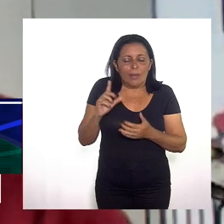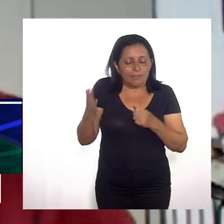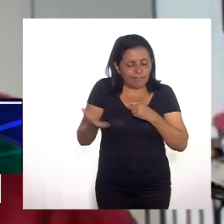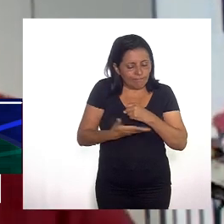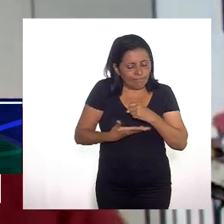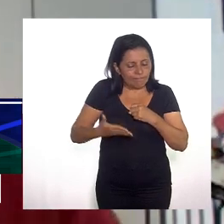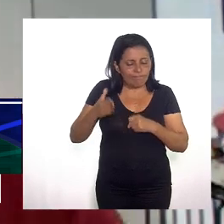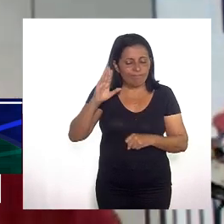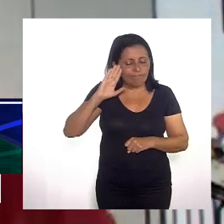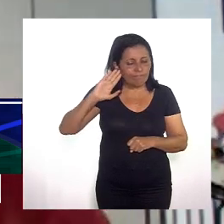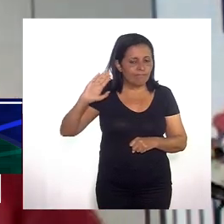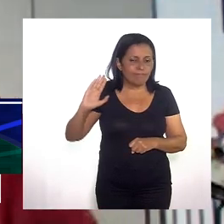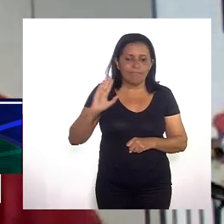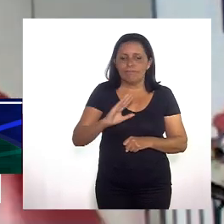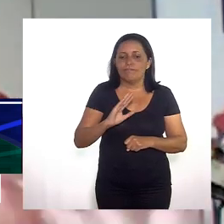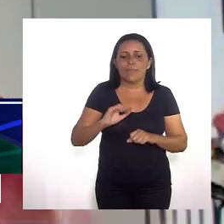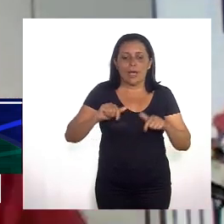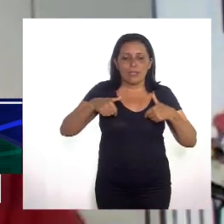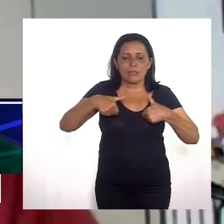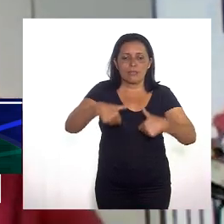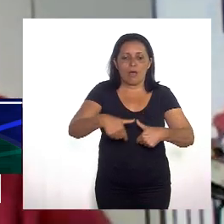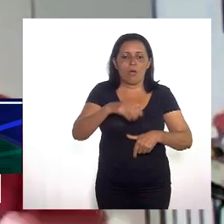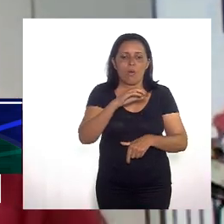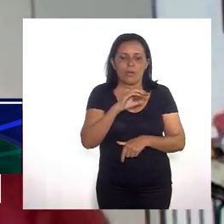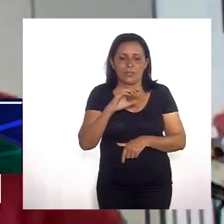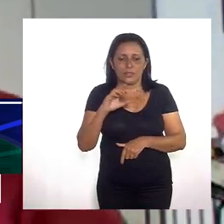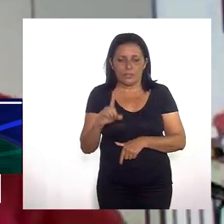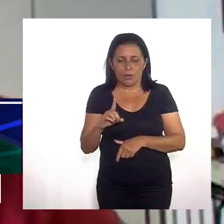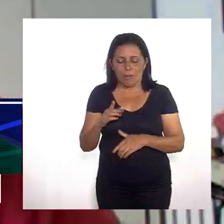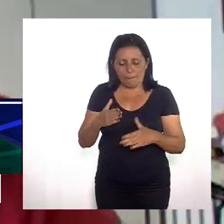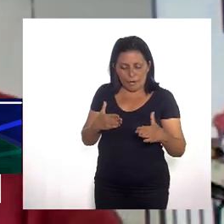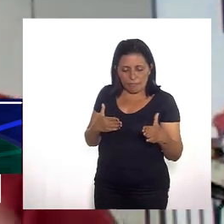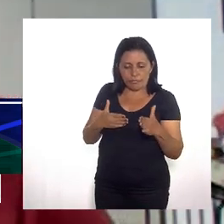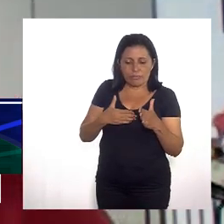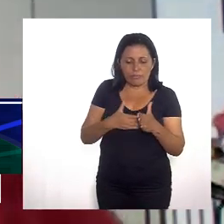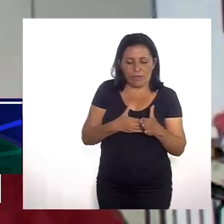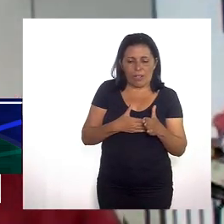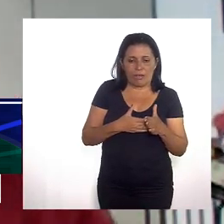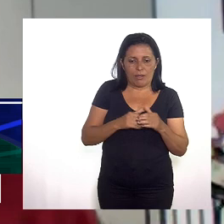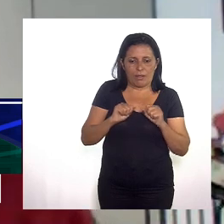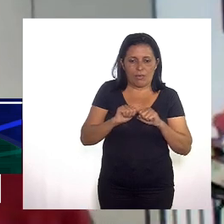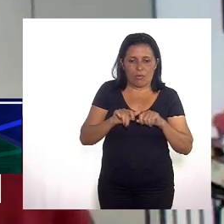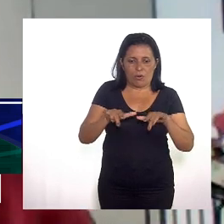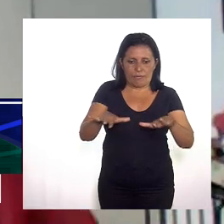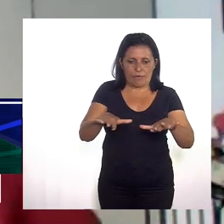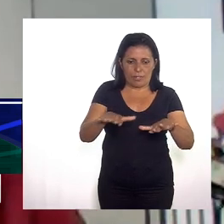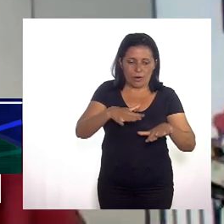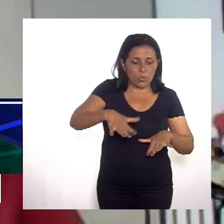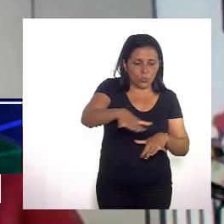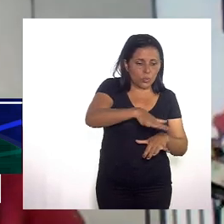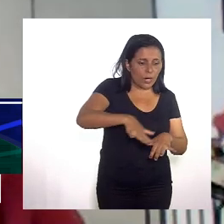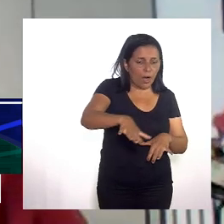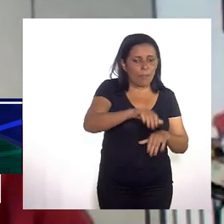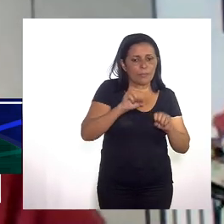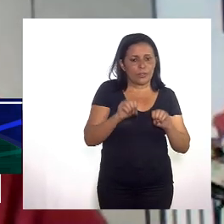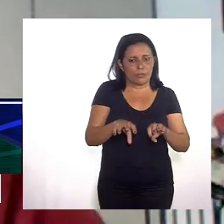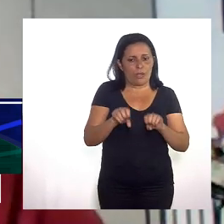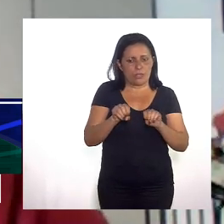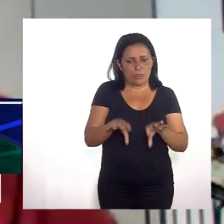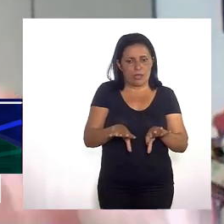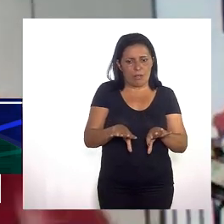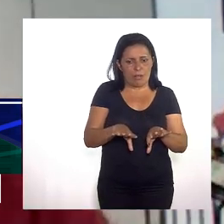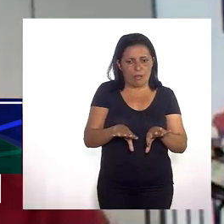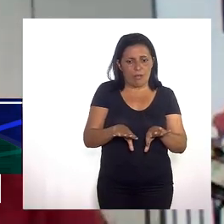ação e coordenação para enfrentar os efeitos da pandemia no campo da educação. A gente vai viver o maior